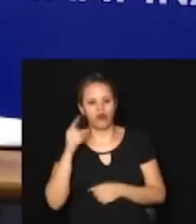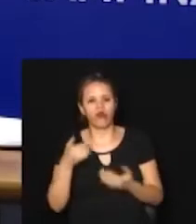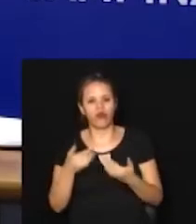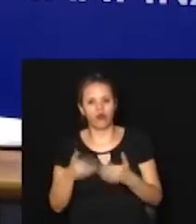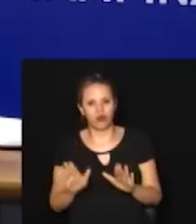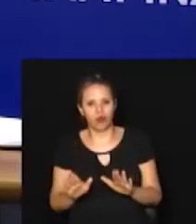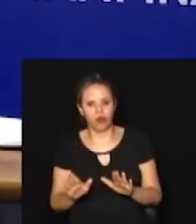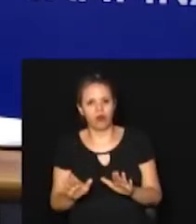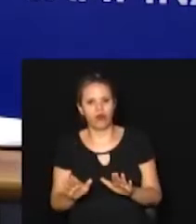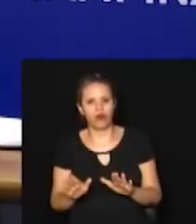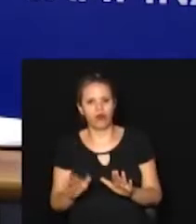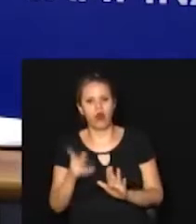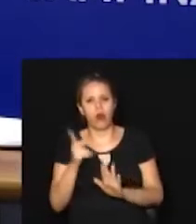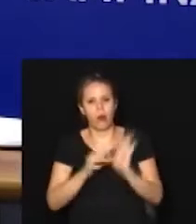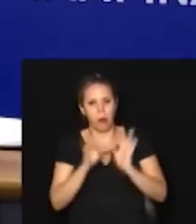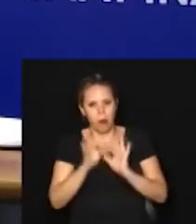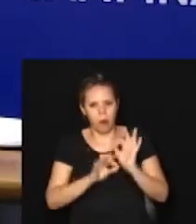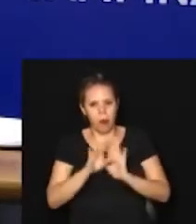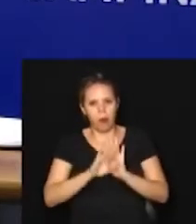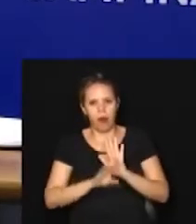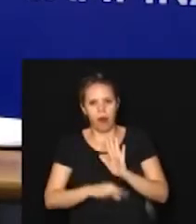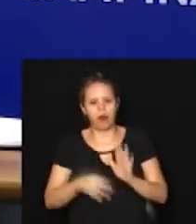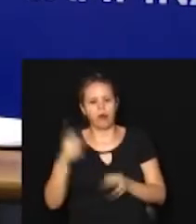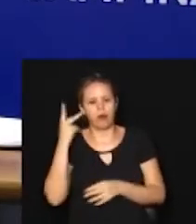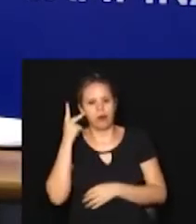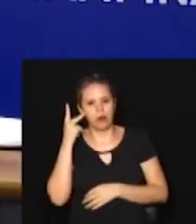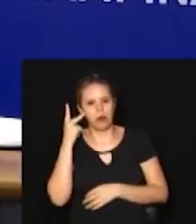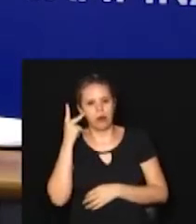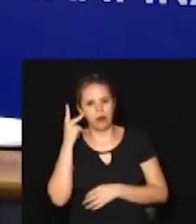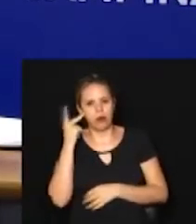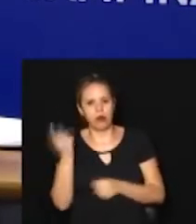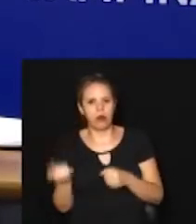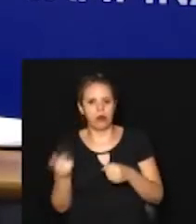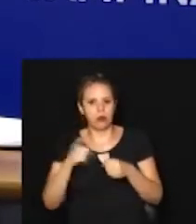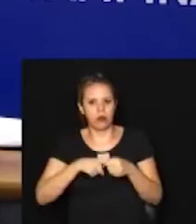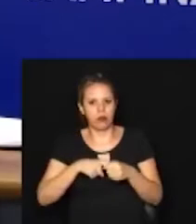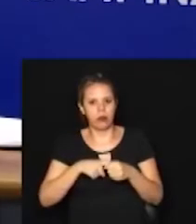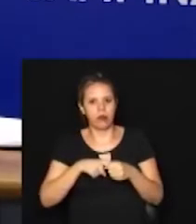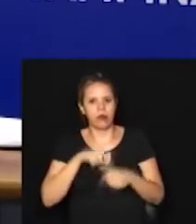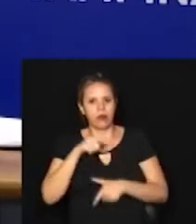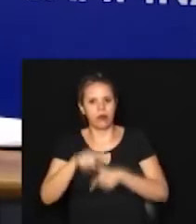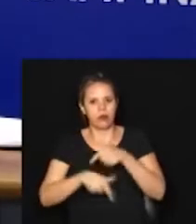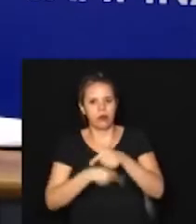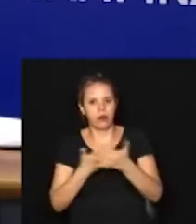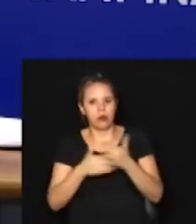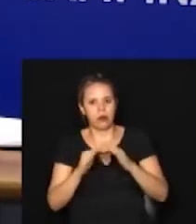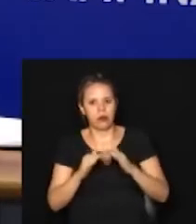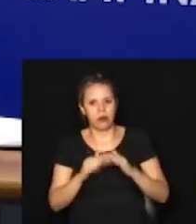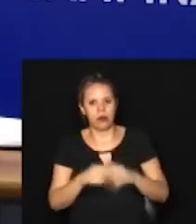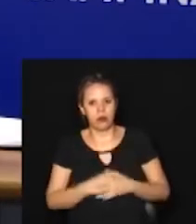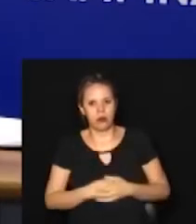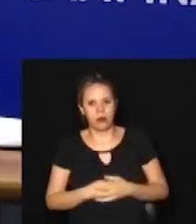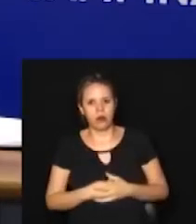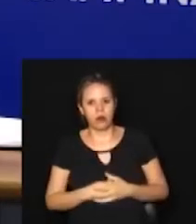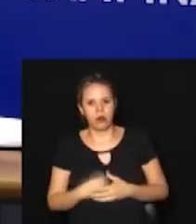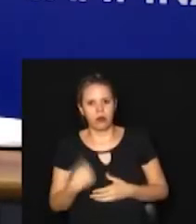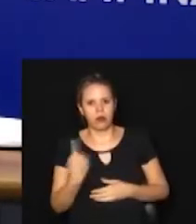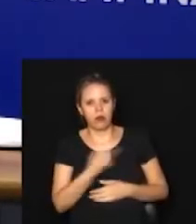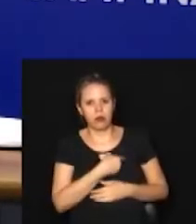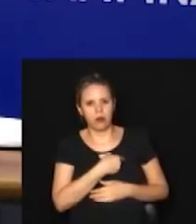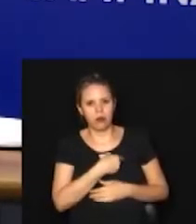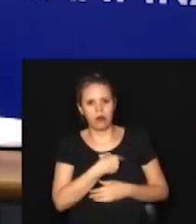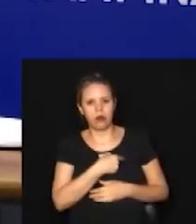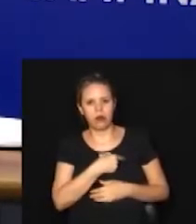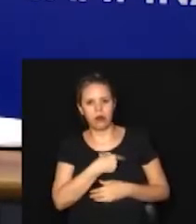permitido pelo Plano São Paulo, para retorno às atividades escolares, nós